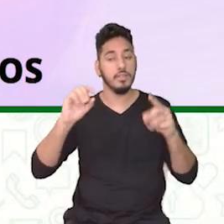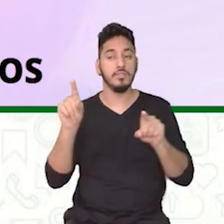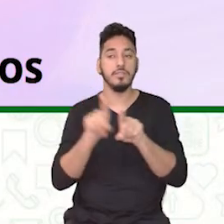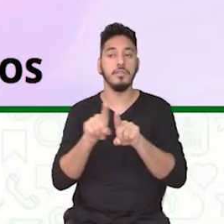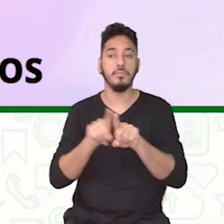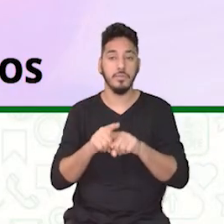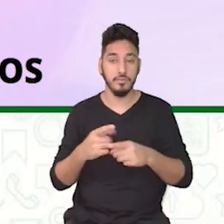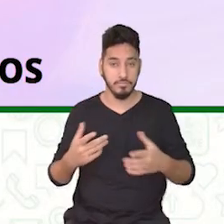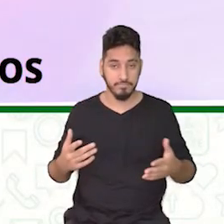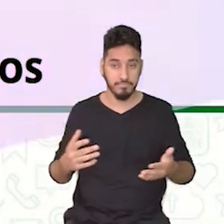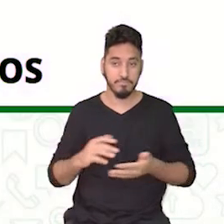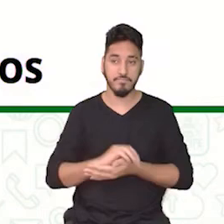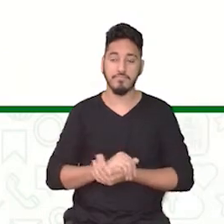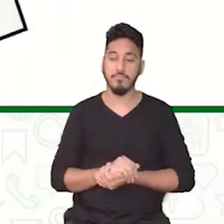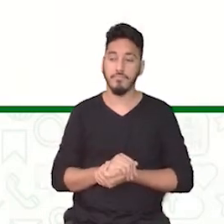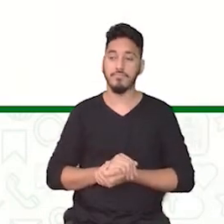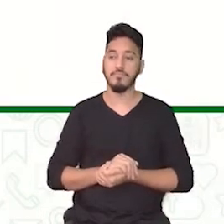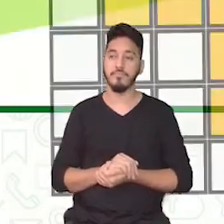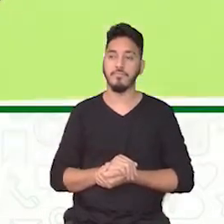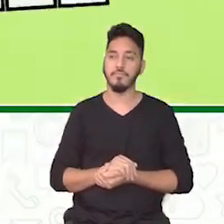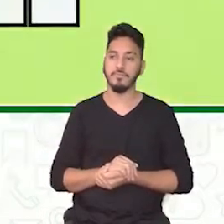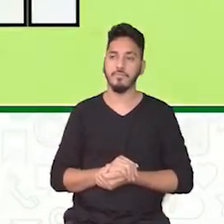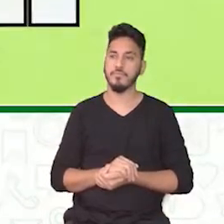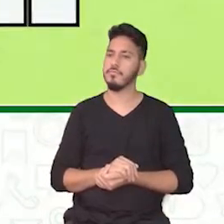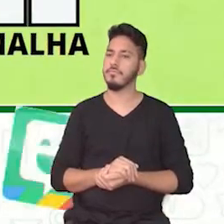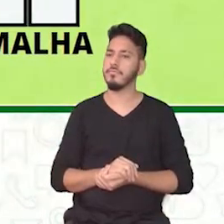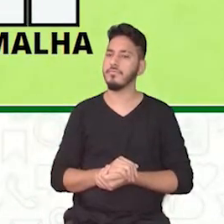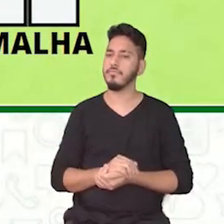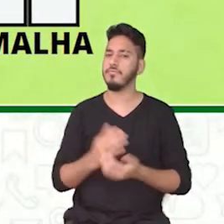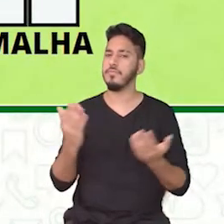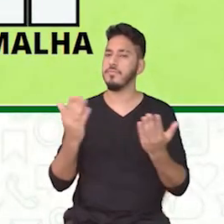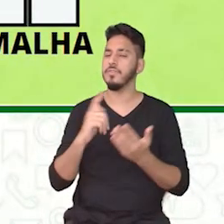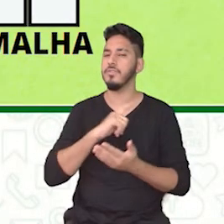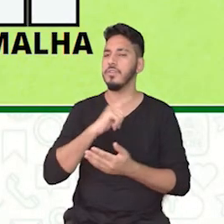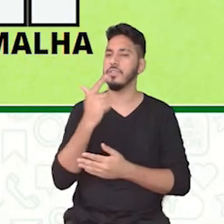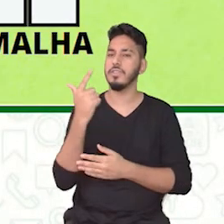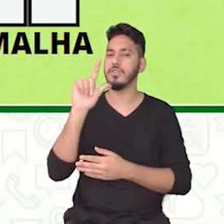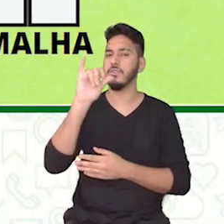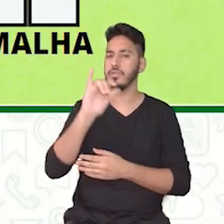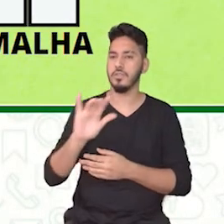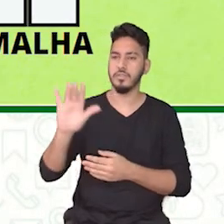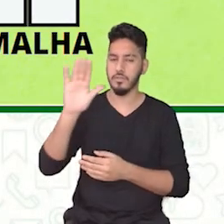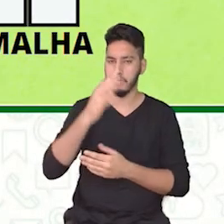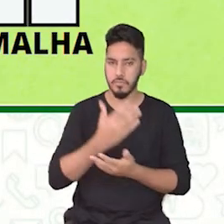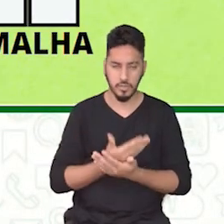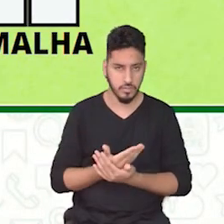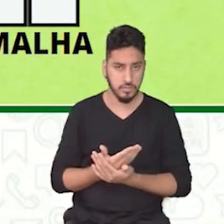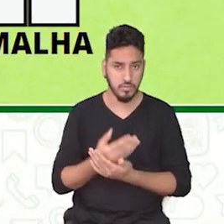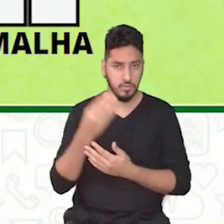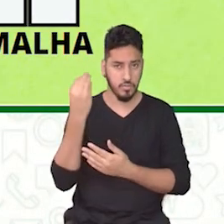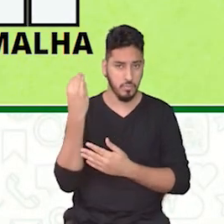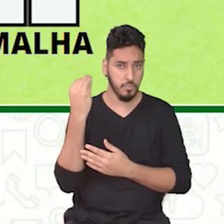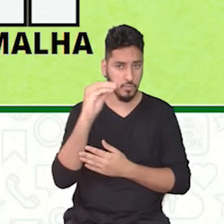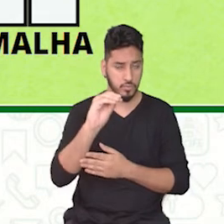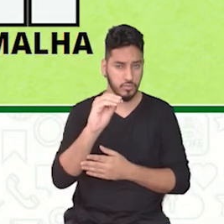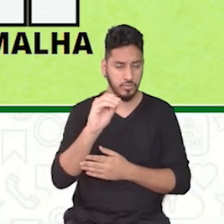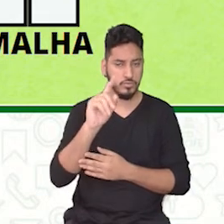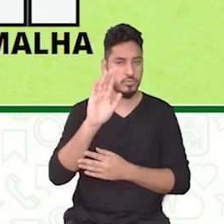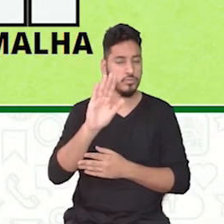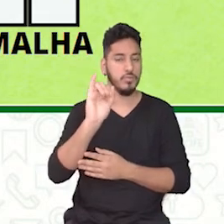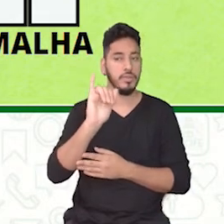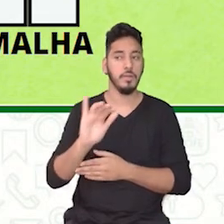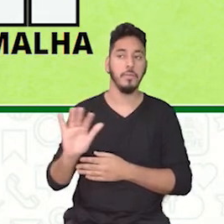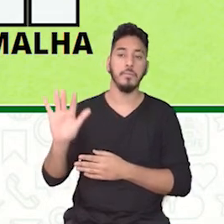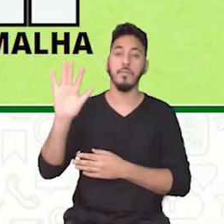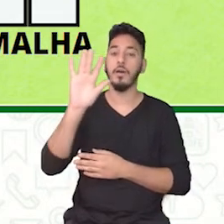centímetros, tá? E eu tenho agora essas outras figuras que eu pus aí. São